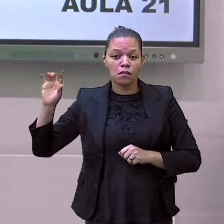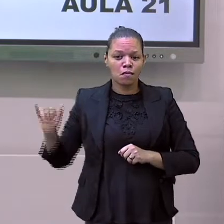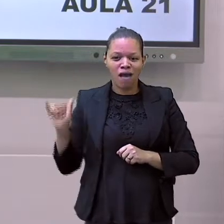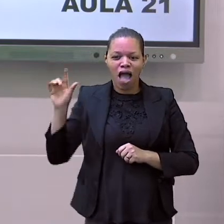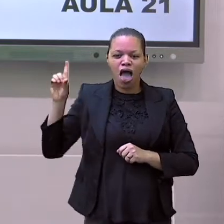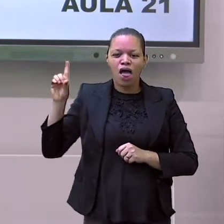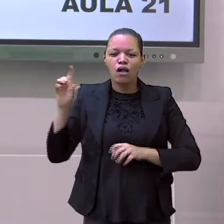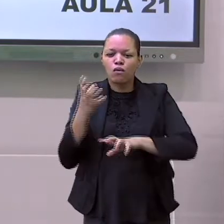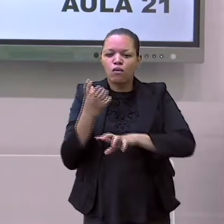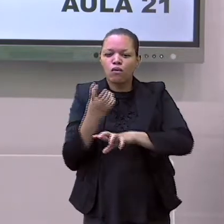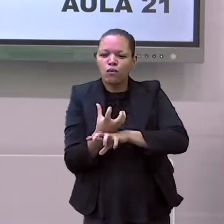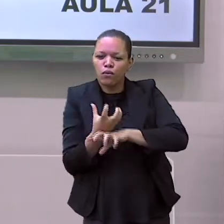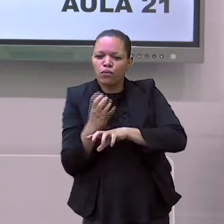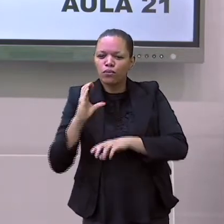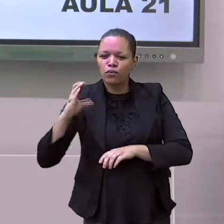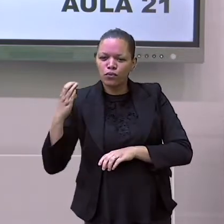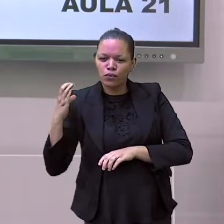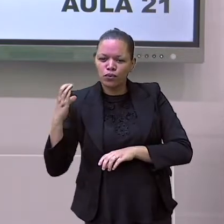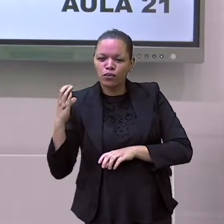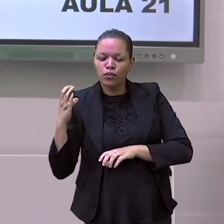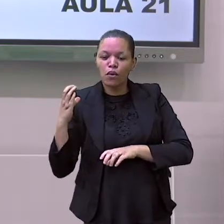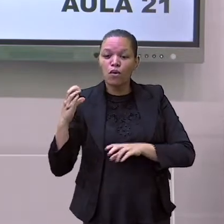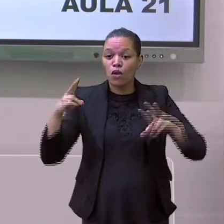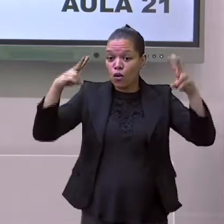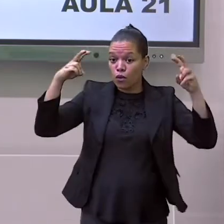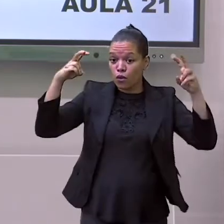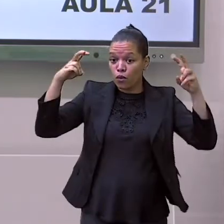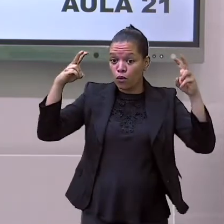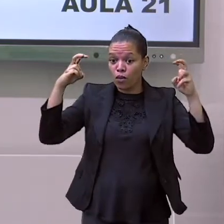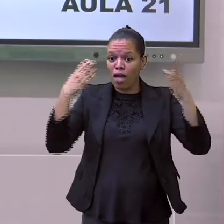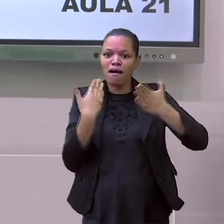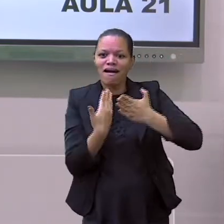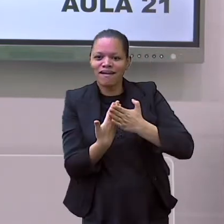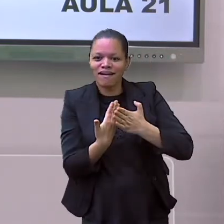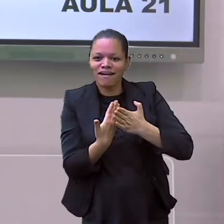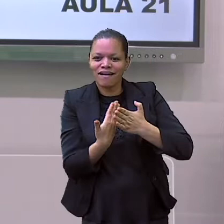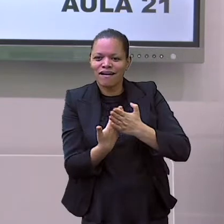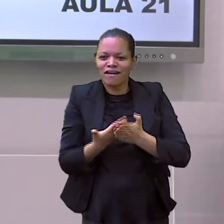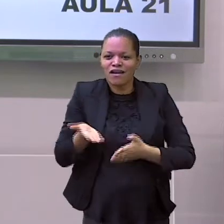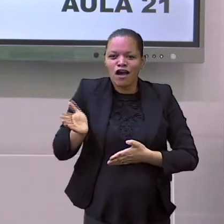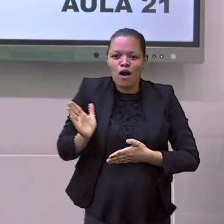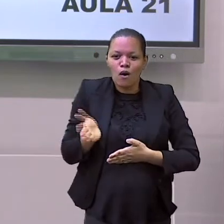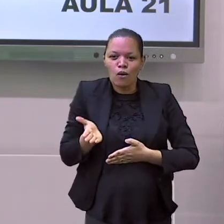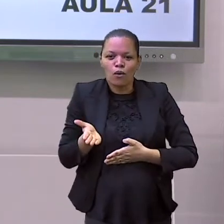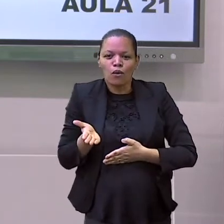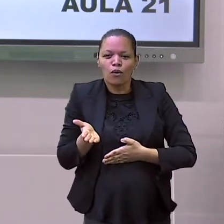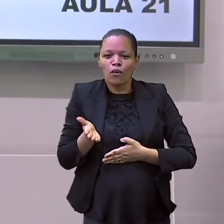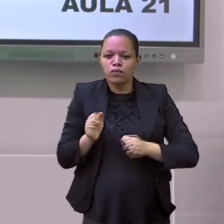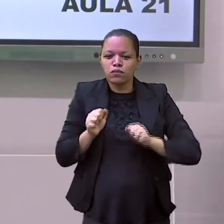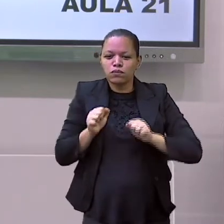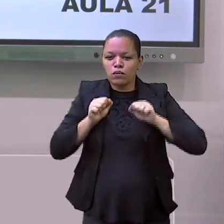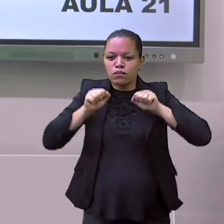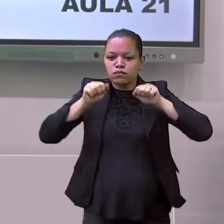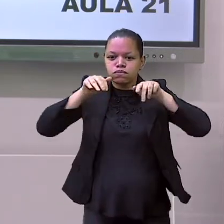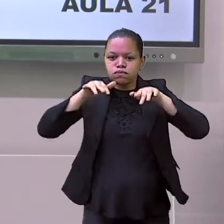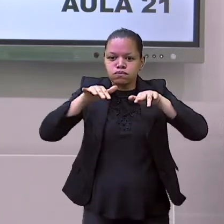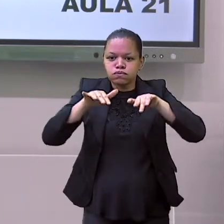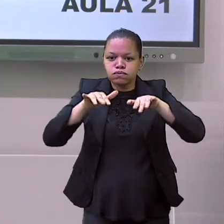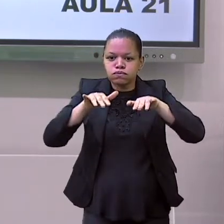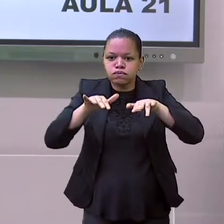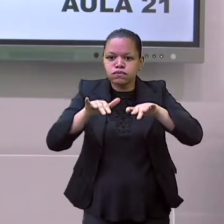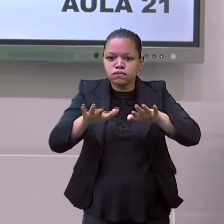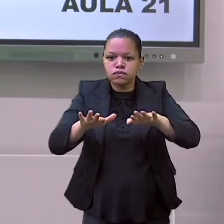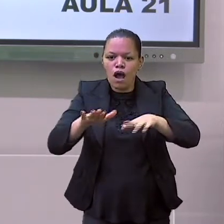de conhecimento da aula de número 21, a transmissão de doenças. Hoje